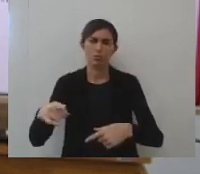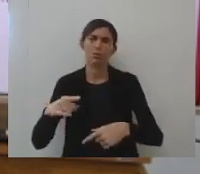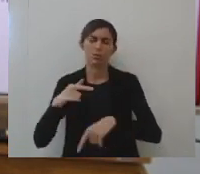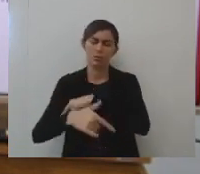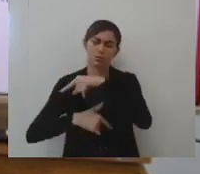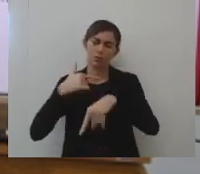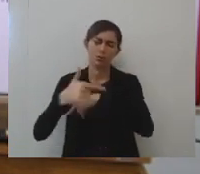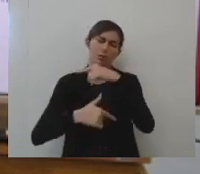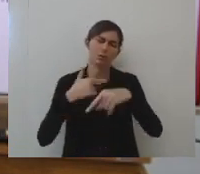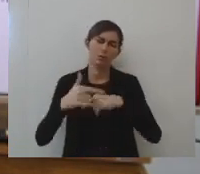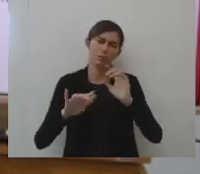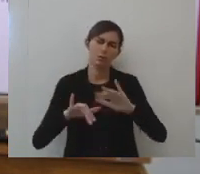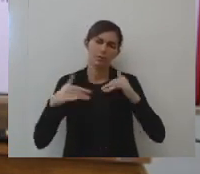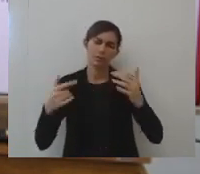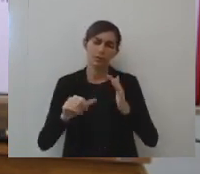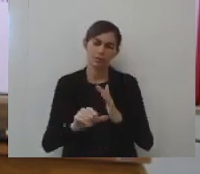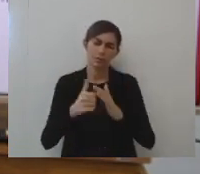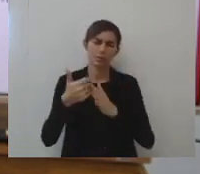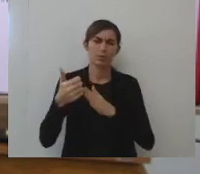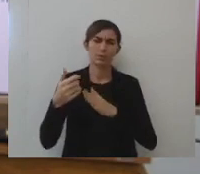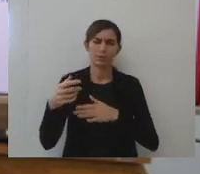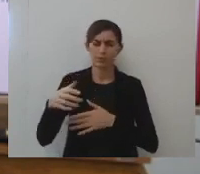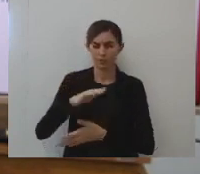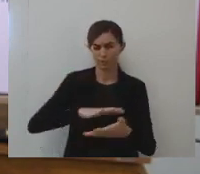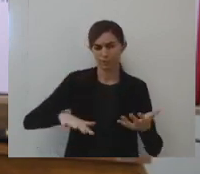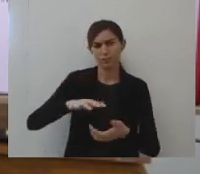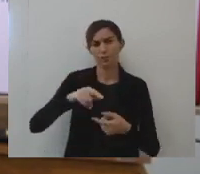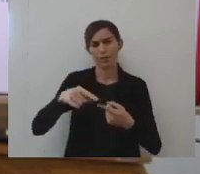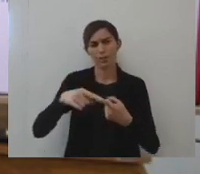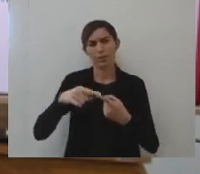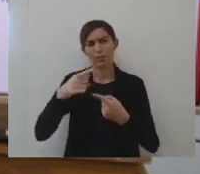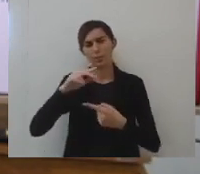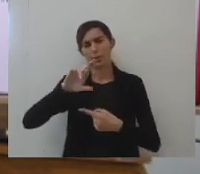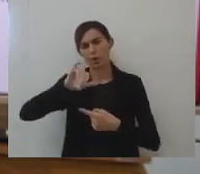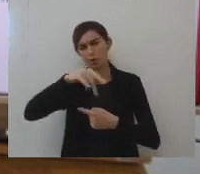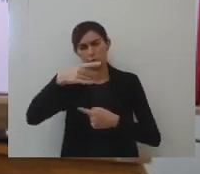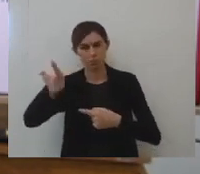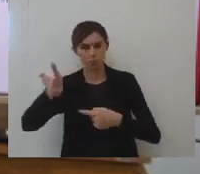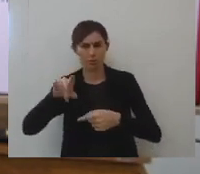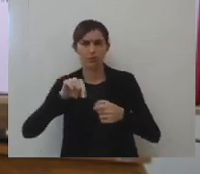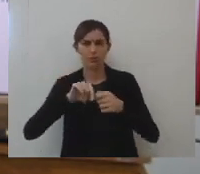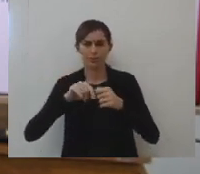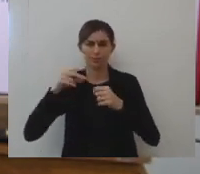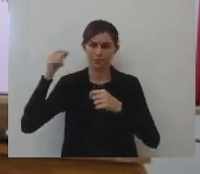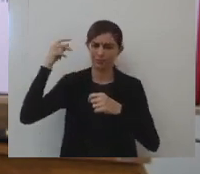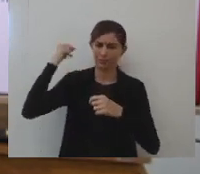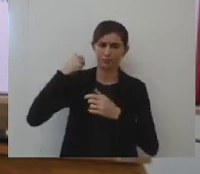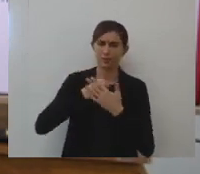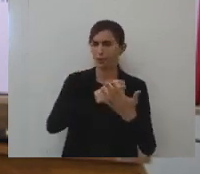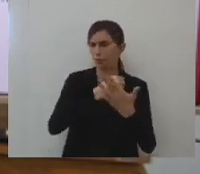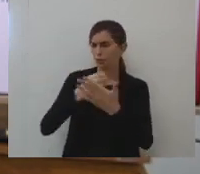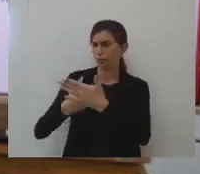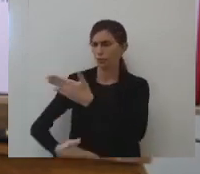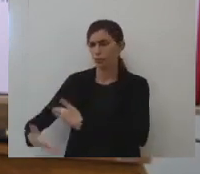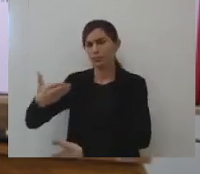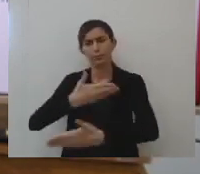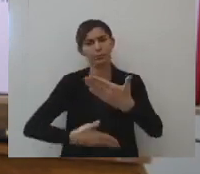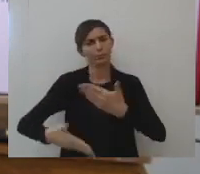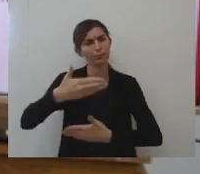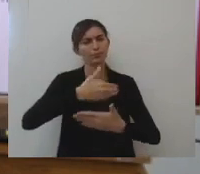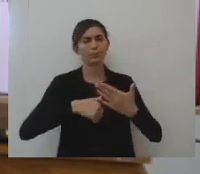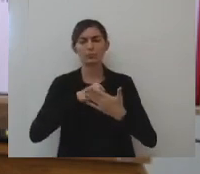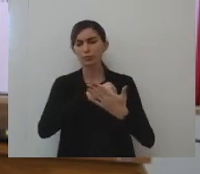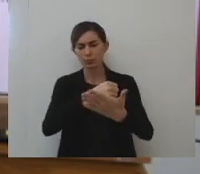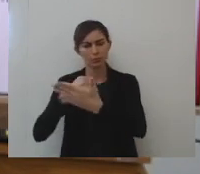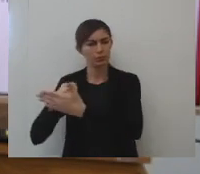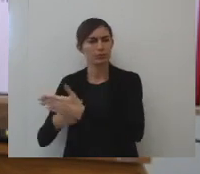de trabalho. Então a gente tem um primeiro meio de produção que ele é primitivo, onde existiu a ajuda mútua, o